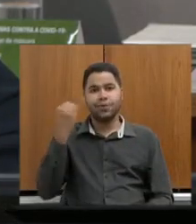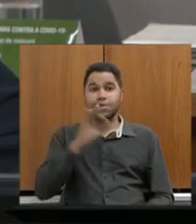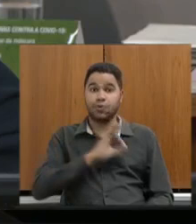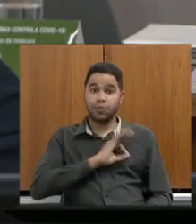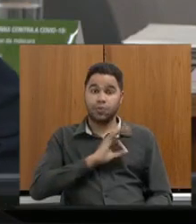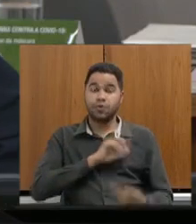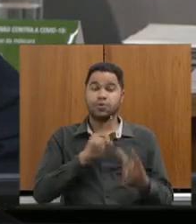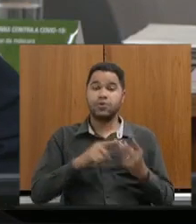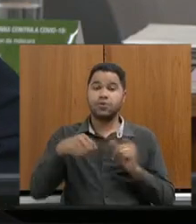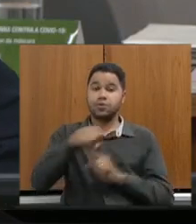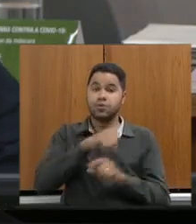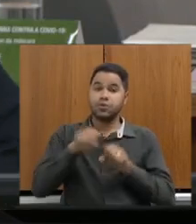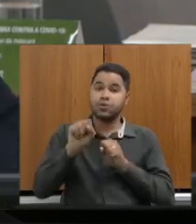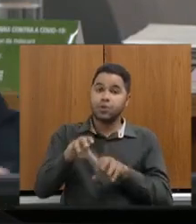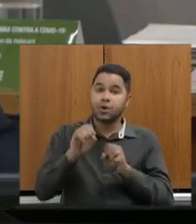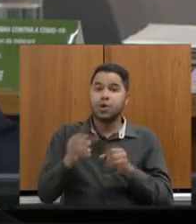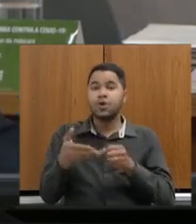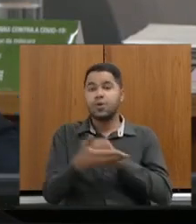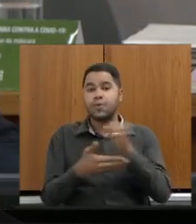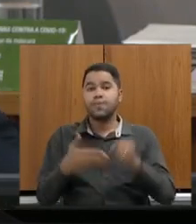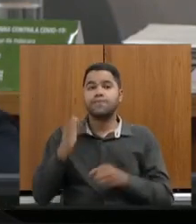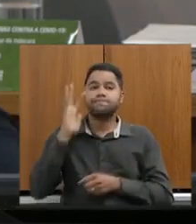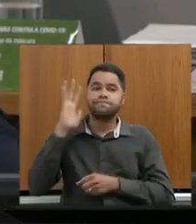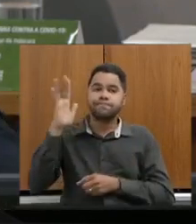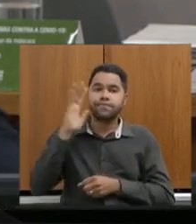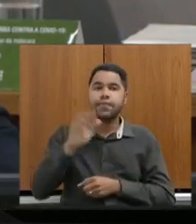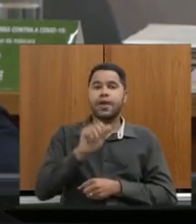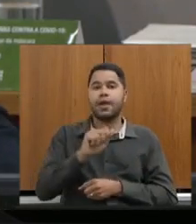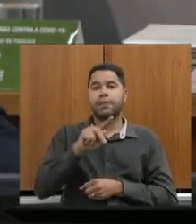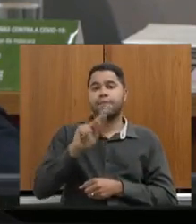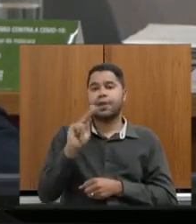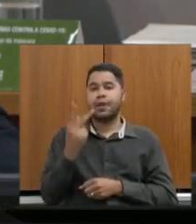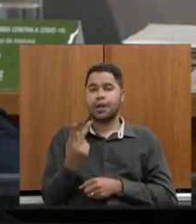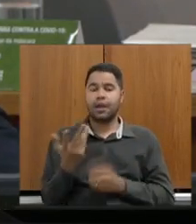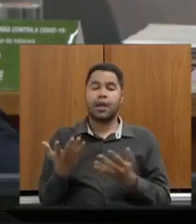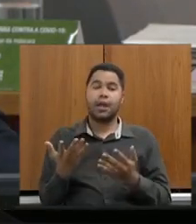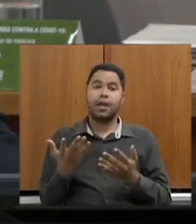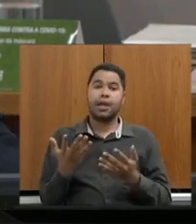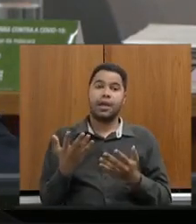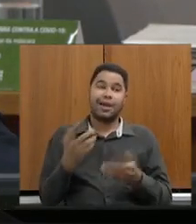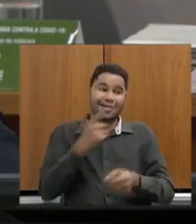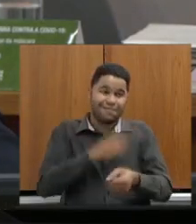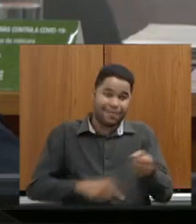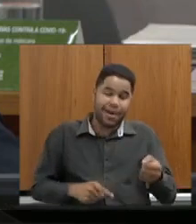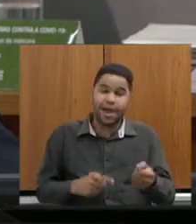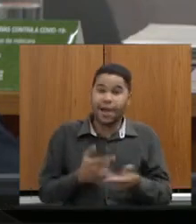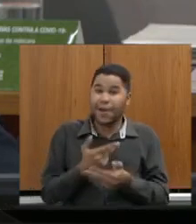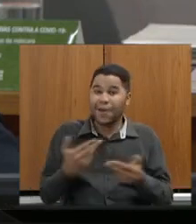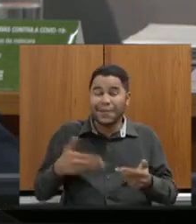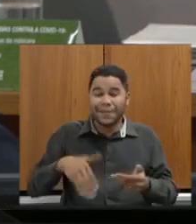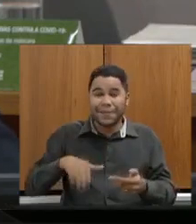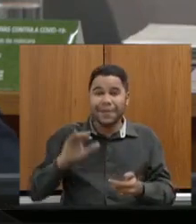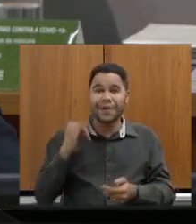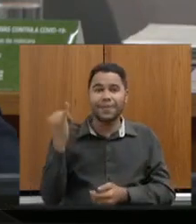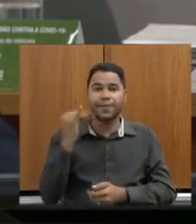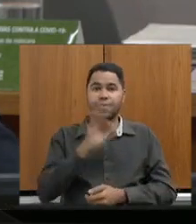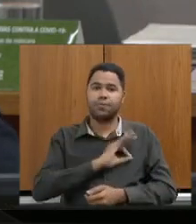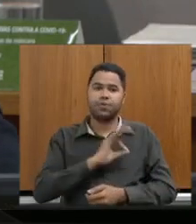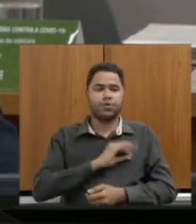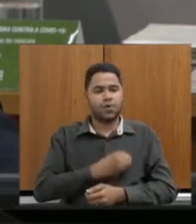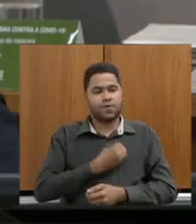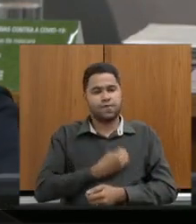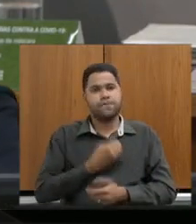os Agentes do socioeducativo tem essas noções básicas né e a phd combate se houver algum tipo de ferimento a coisa mais importante que a gente quer que o policial